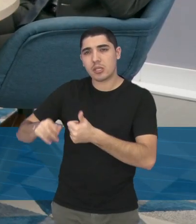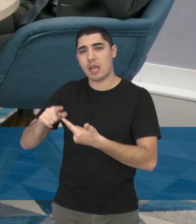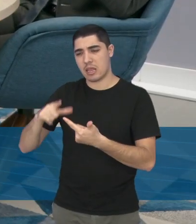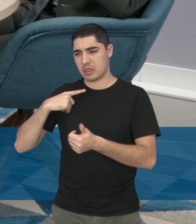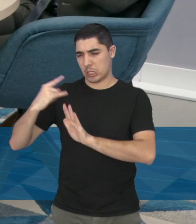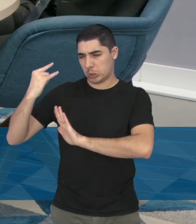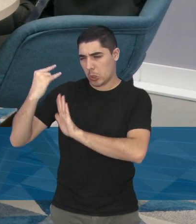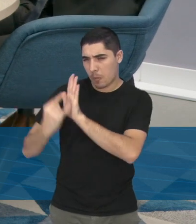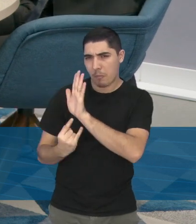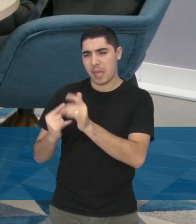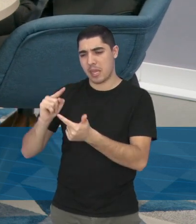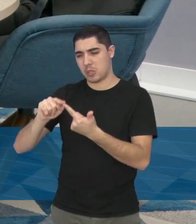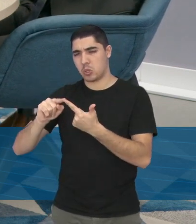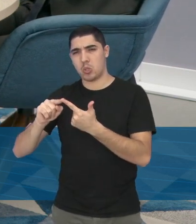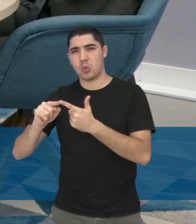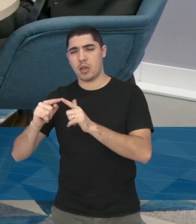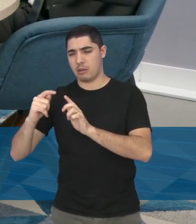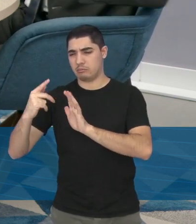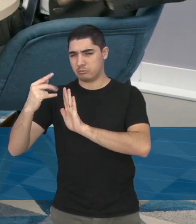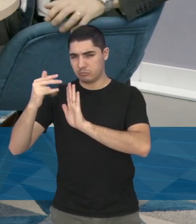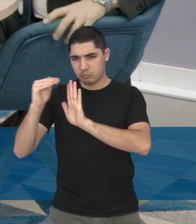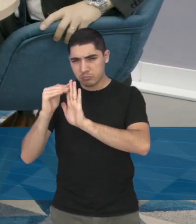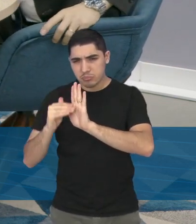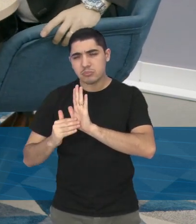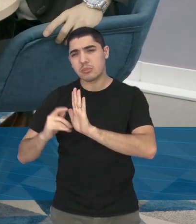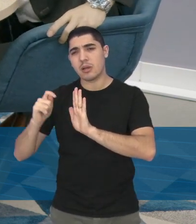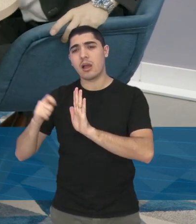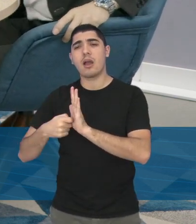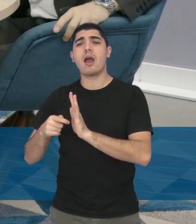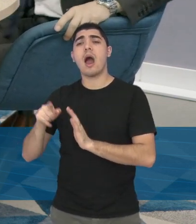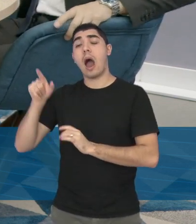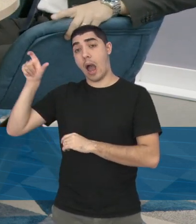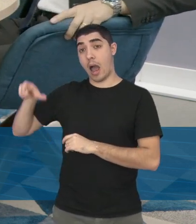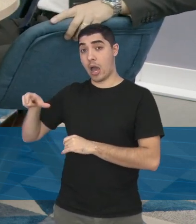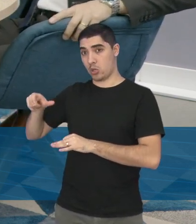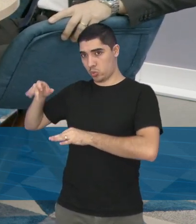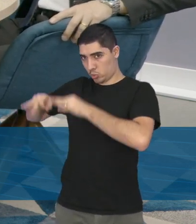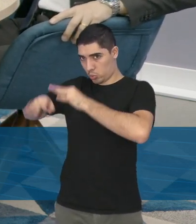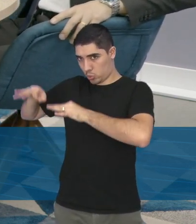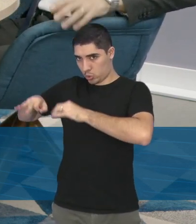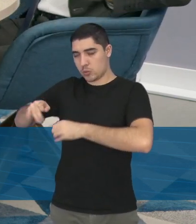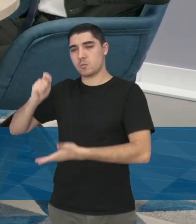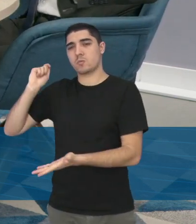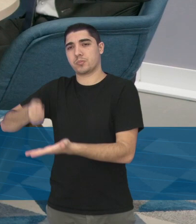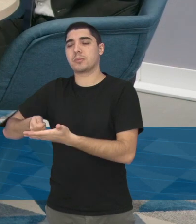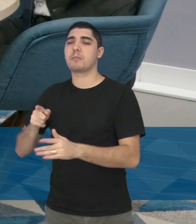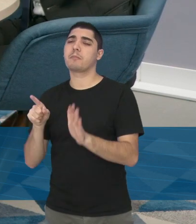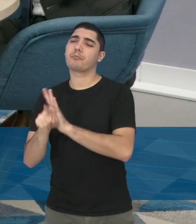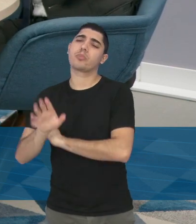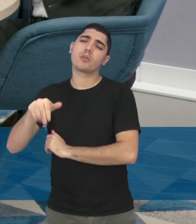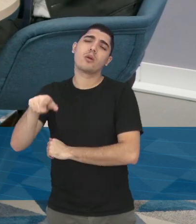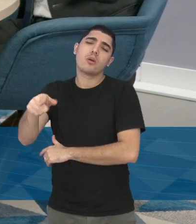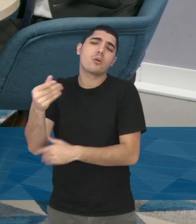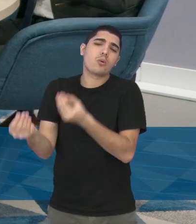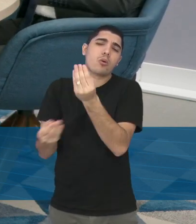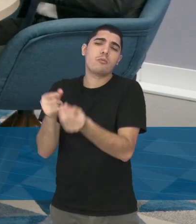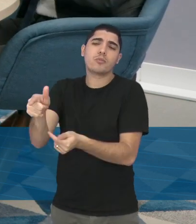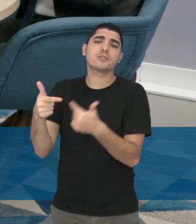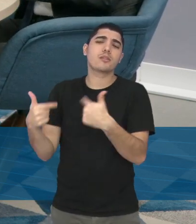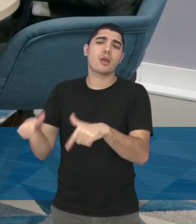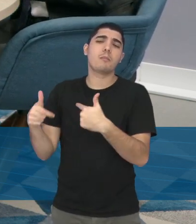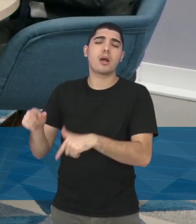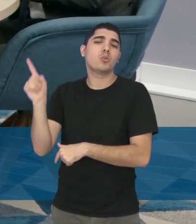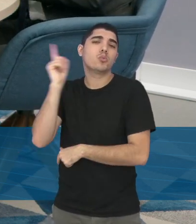um monte de planilha, tudo assinado, o juiz só pergunta, como é que é a sua rotina? É, e como nós conversamos, o senhor bem ponderou,